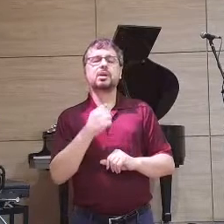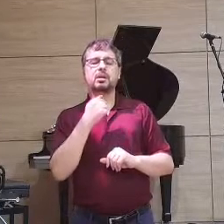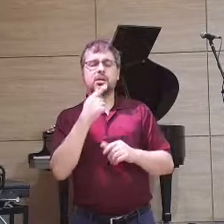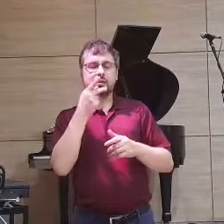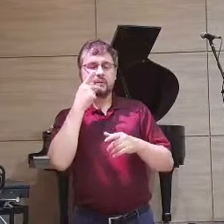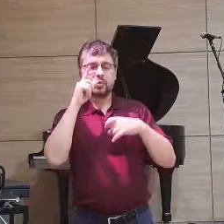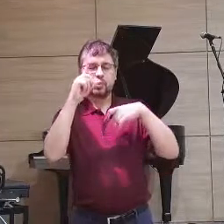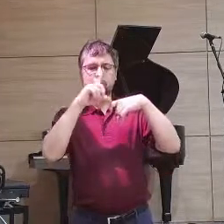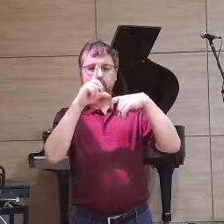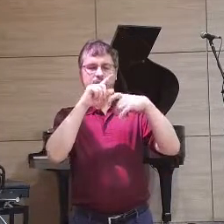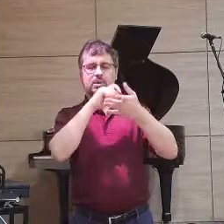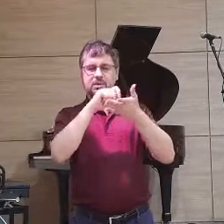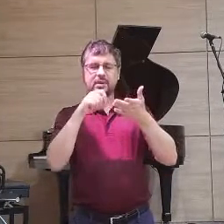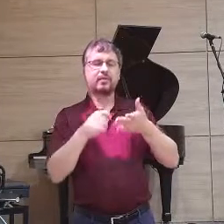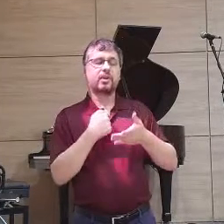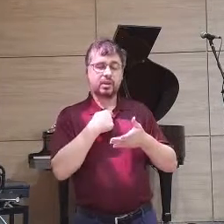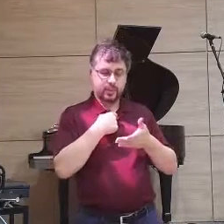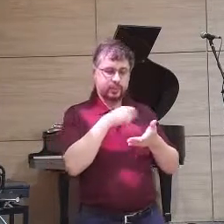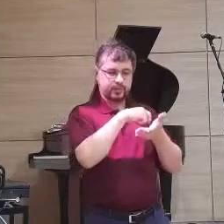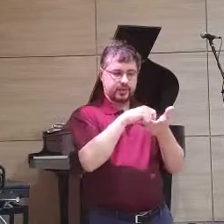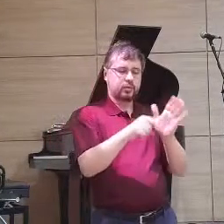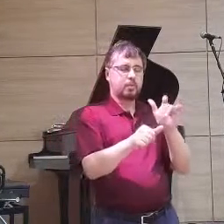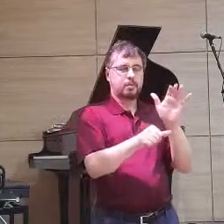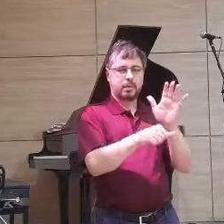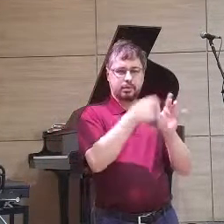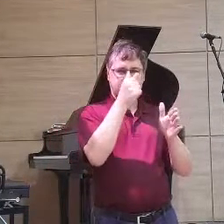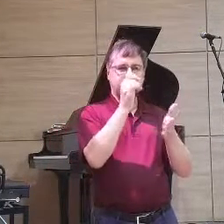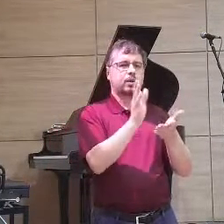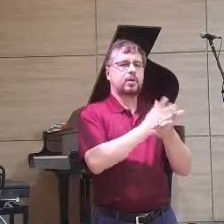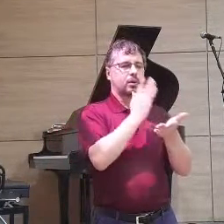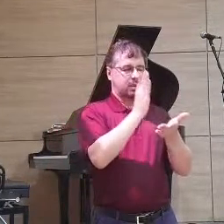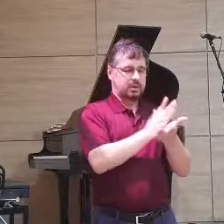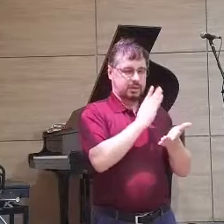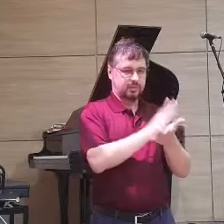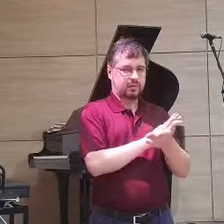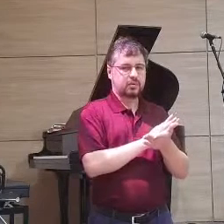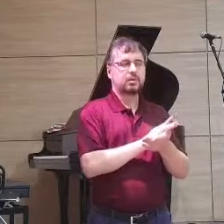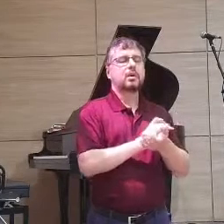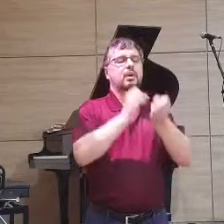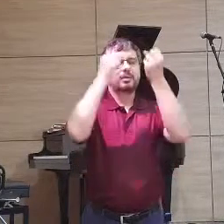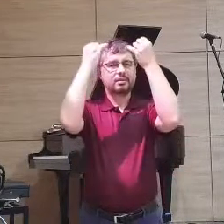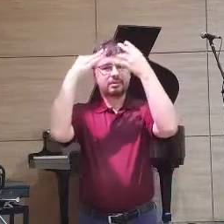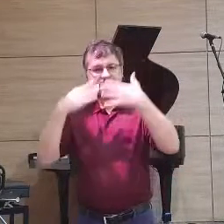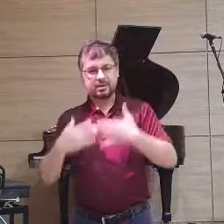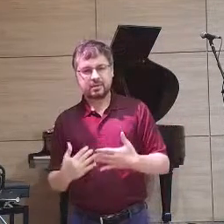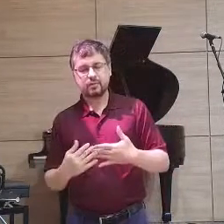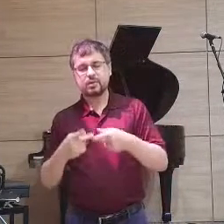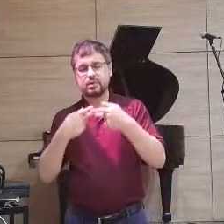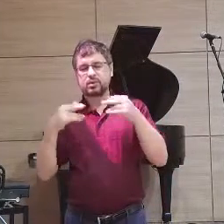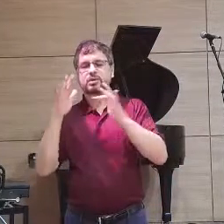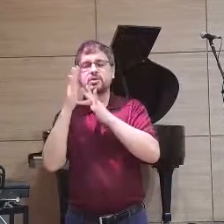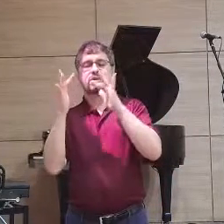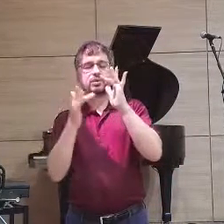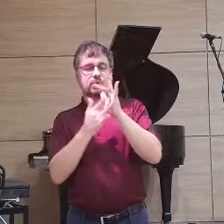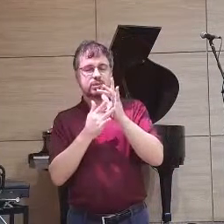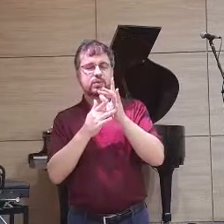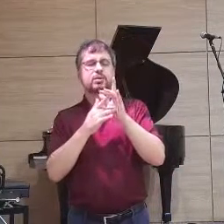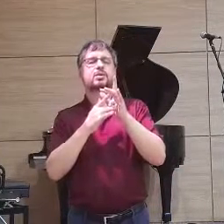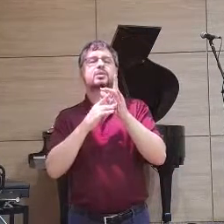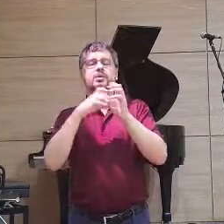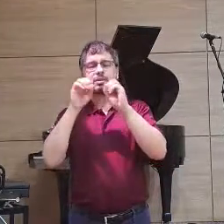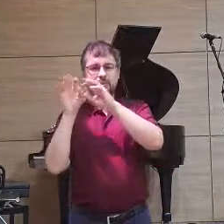e no off Lu relatando as coisas que Jesus passou a ensinar e fazer e tendo dado